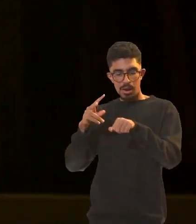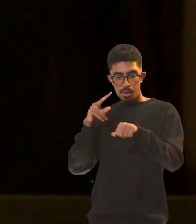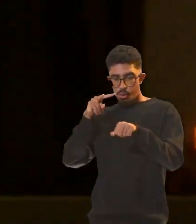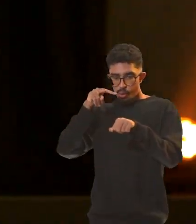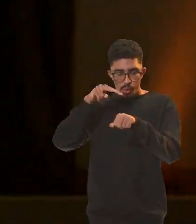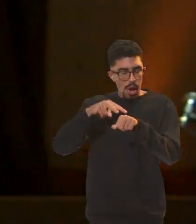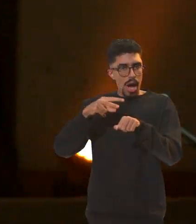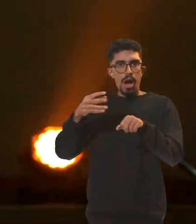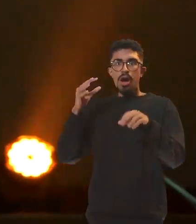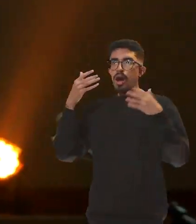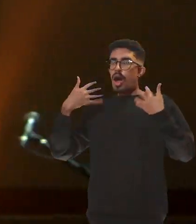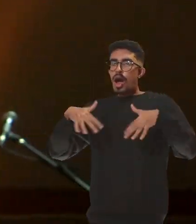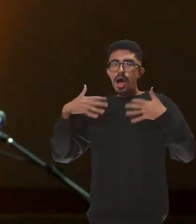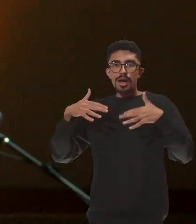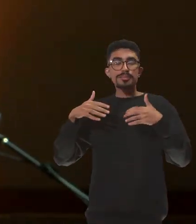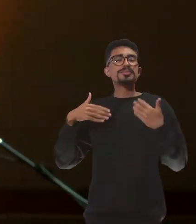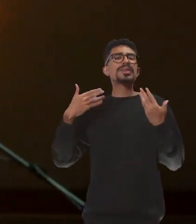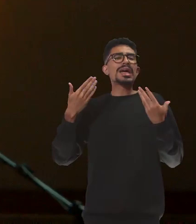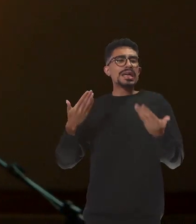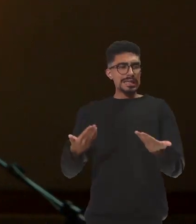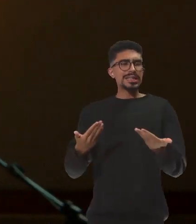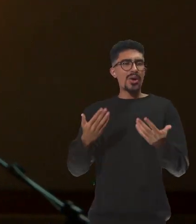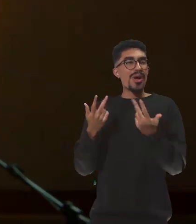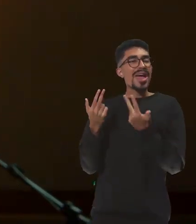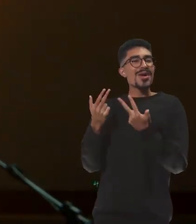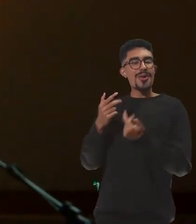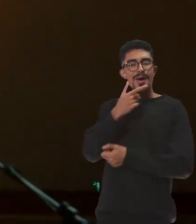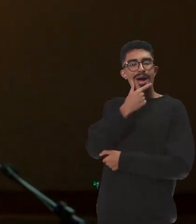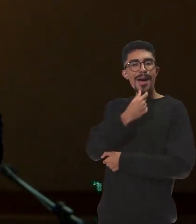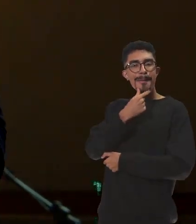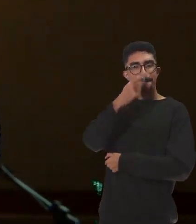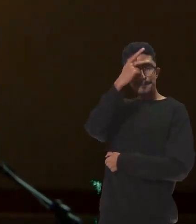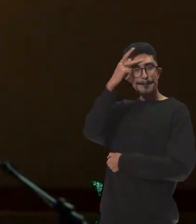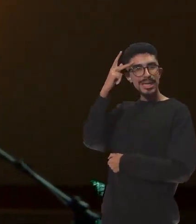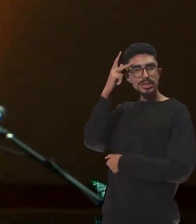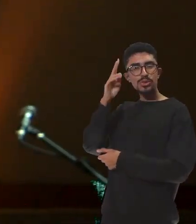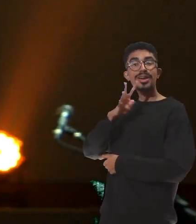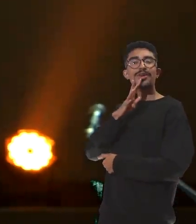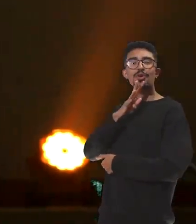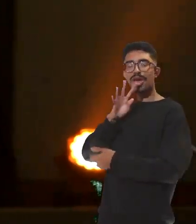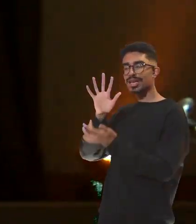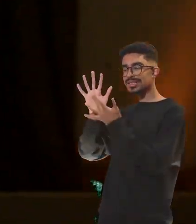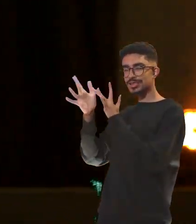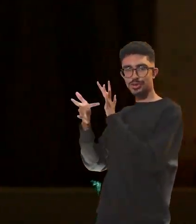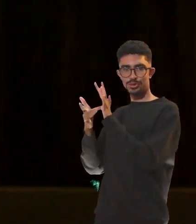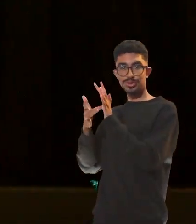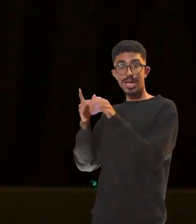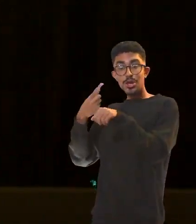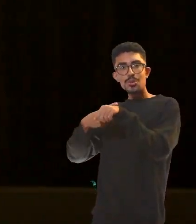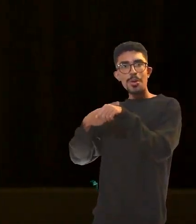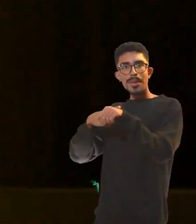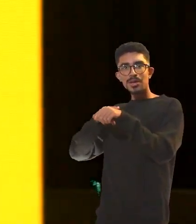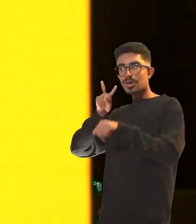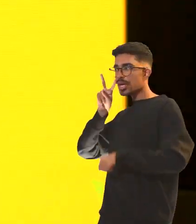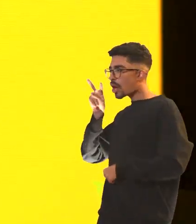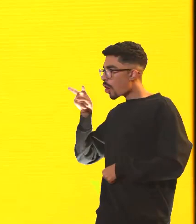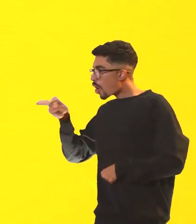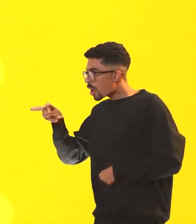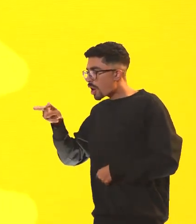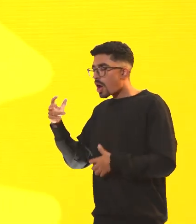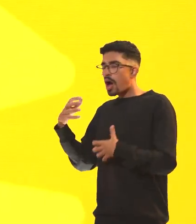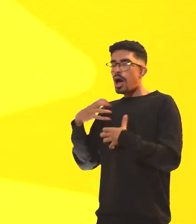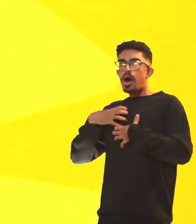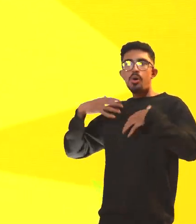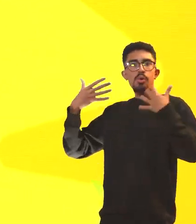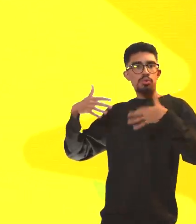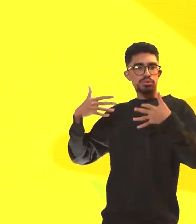cristão, de alguém que segue a Jesus. E eu estava lembrando desse livro e eu queria contar uma história que esse autor conta para